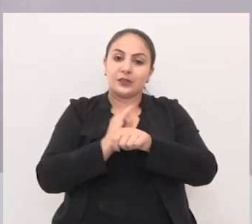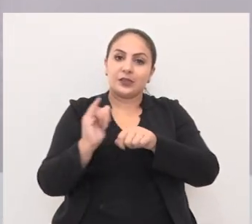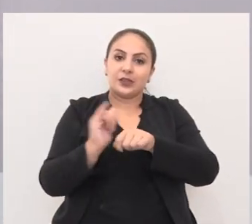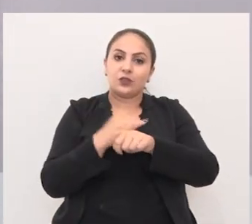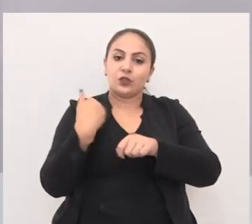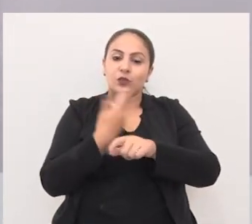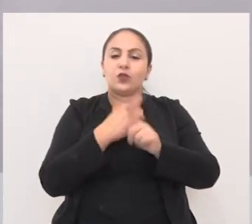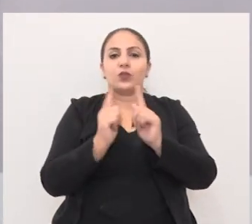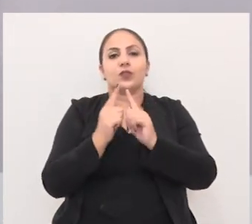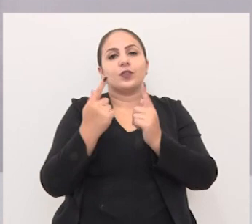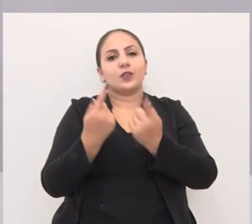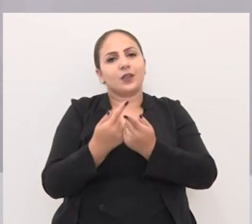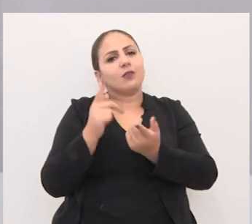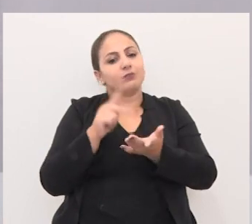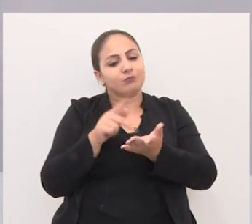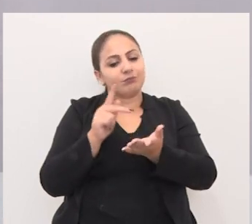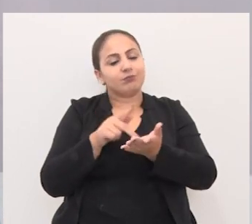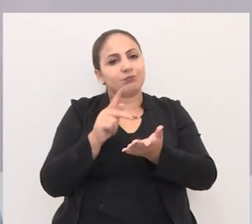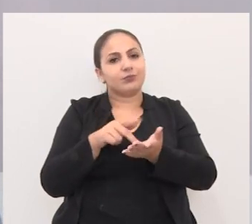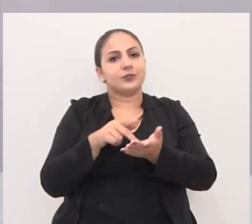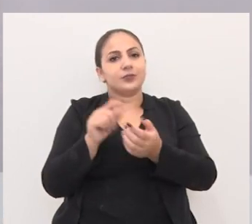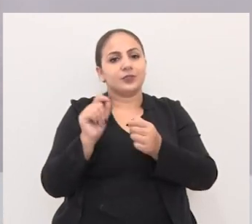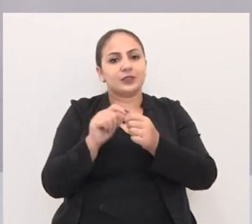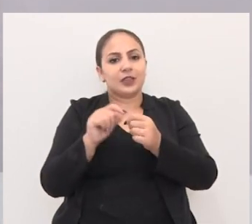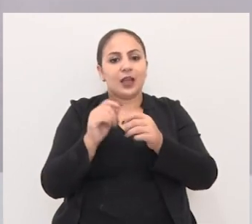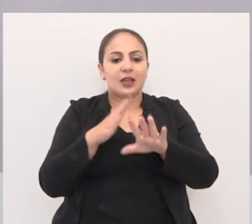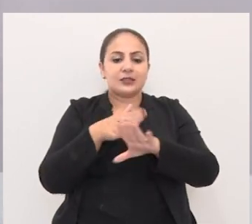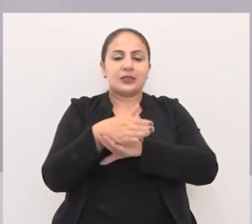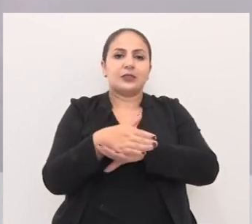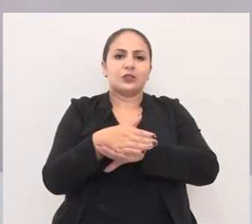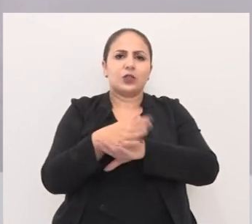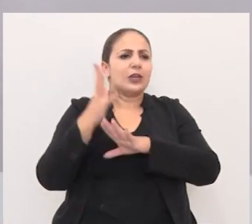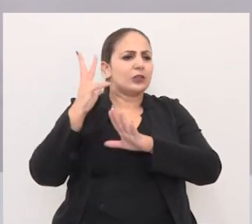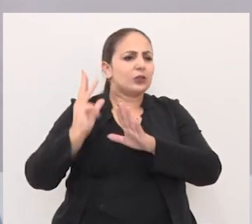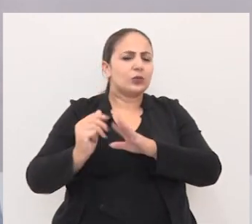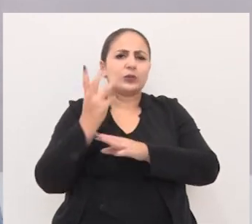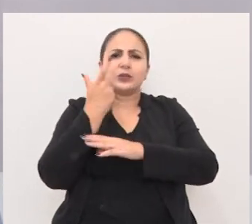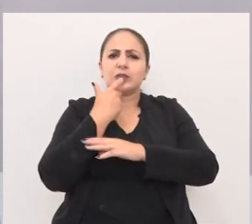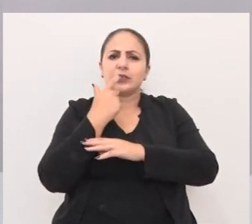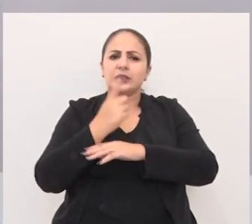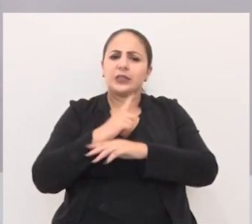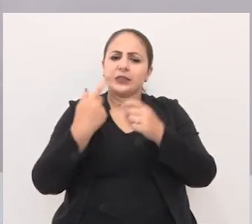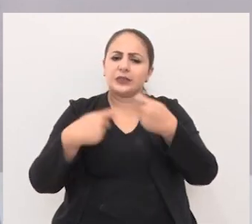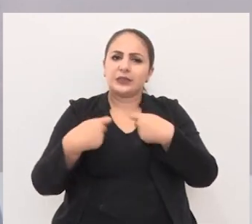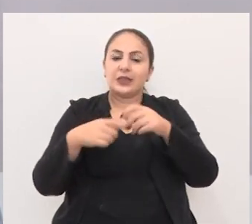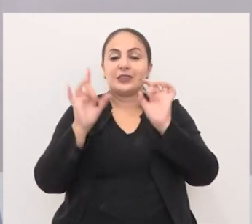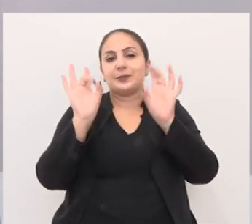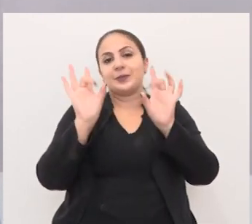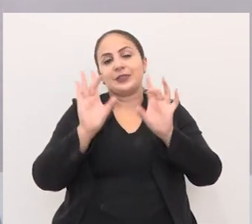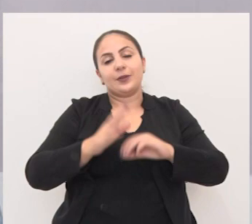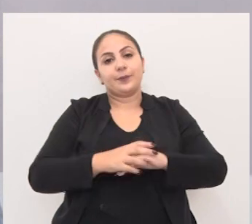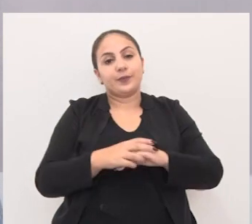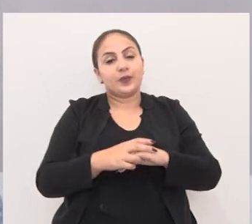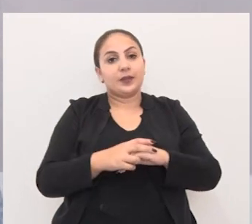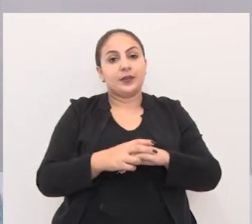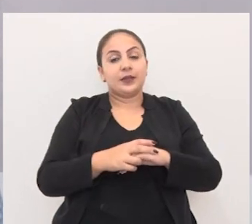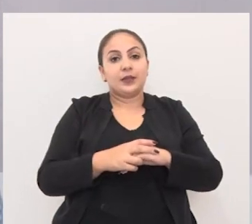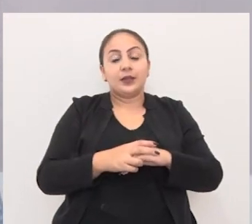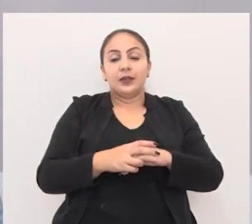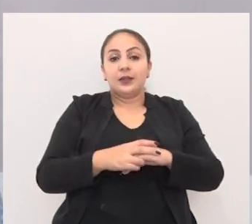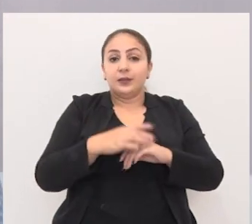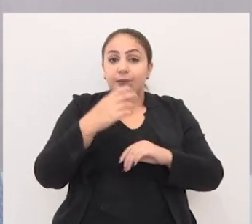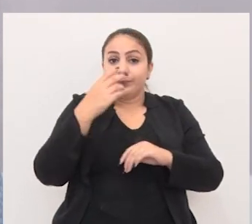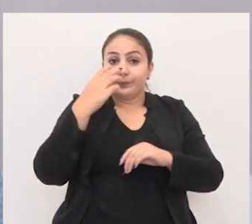do nosso mandato, que é de realmente dar acesso àquelas crianças que têm alguma necessidade especial, quer seja